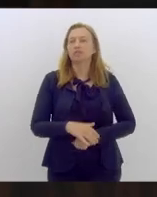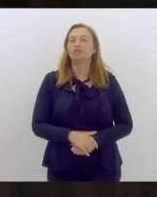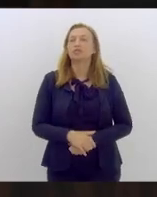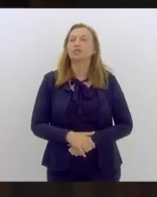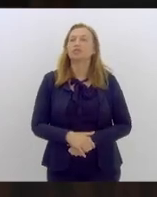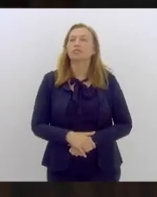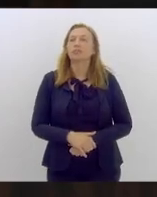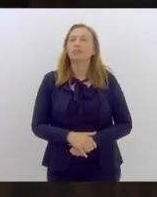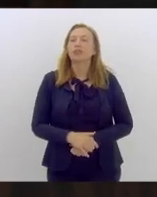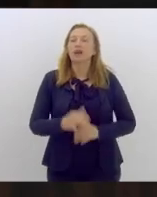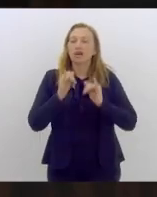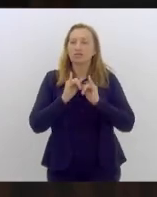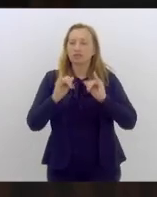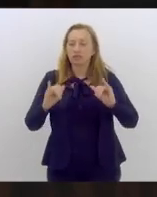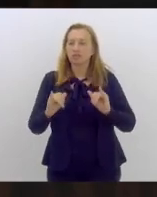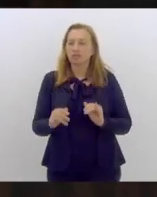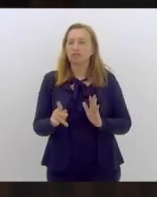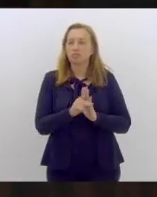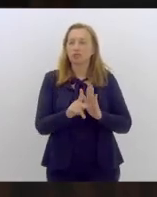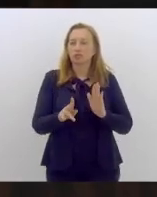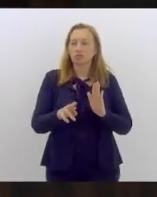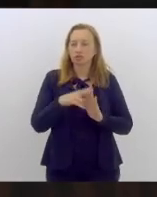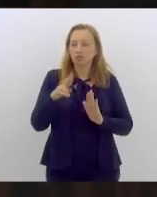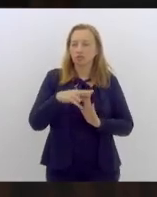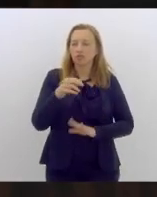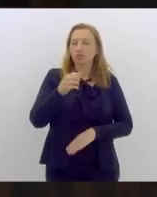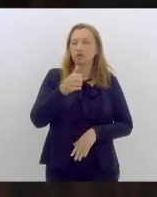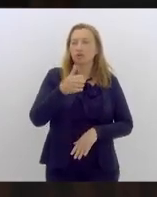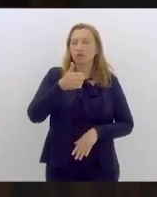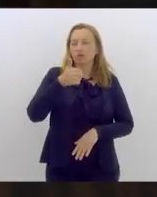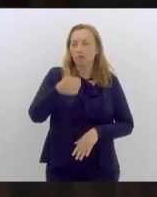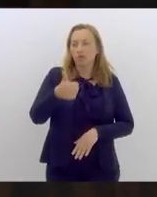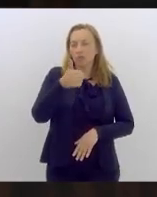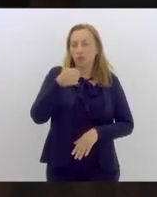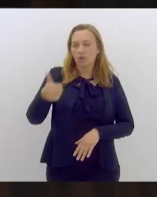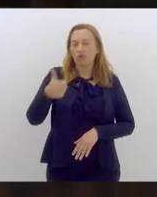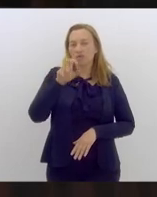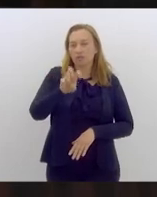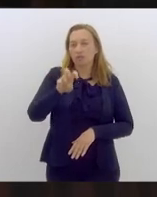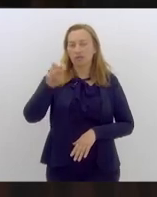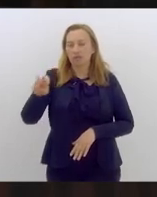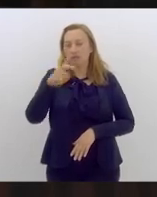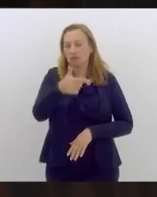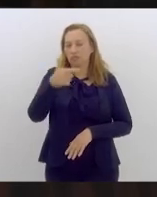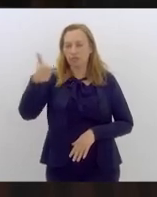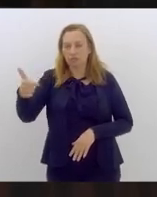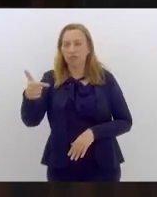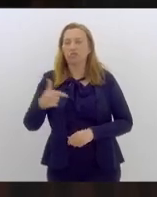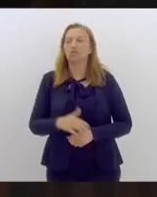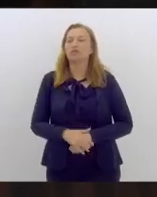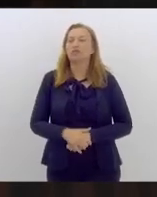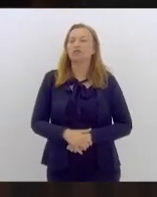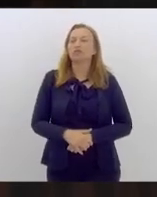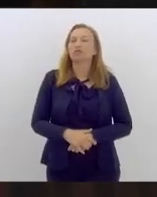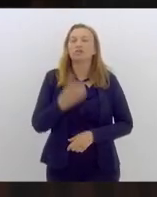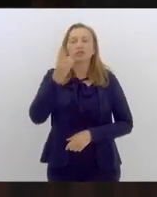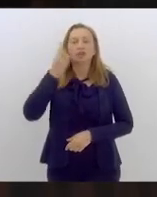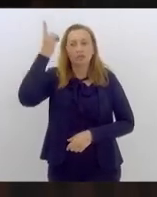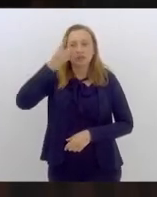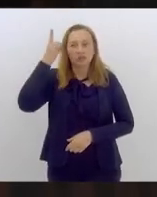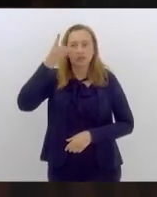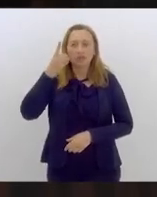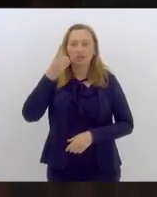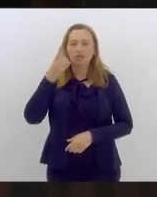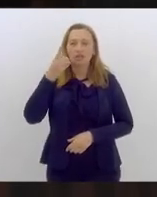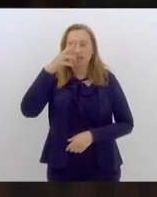promulgação. Anuncio, projeto de resolução número 1155 de 2022, de autoria do deputado